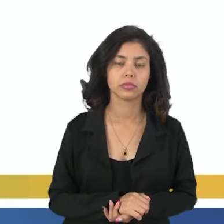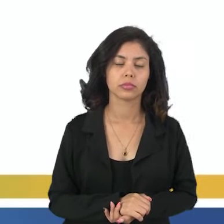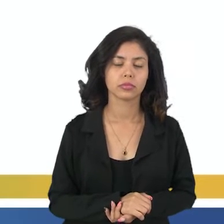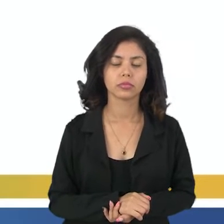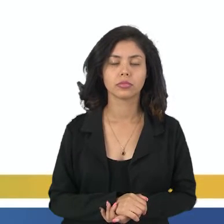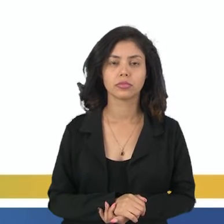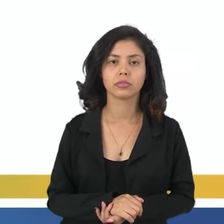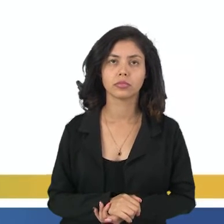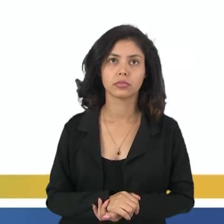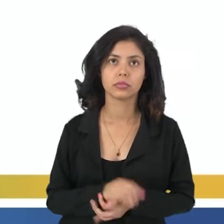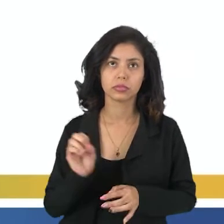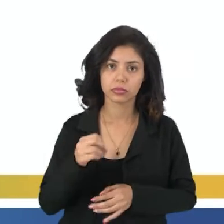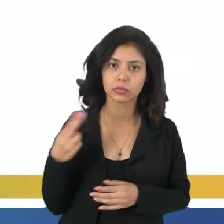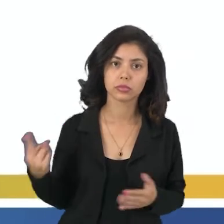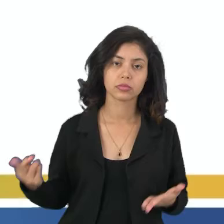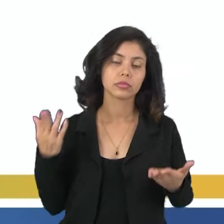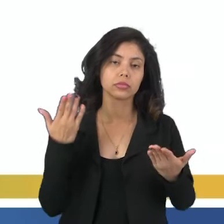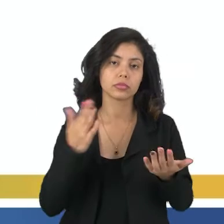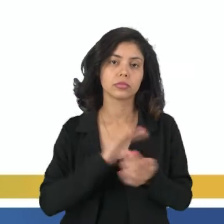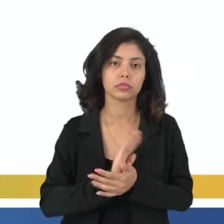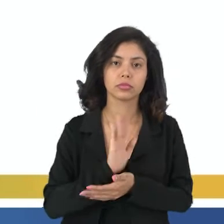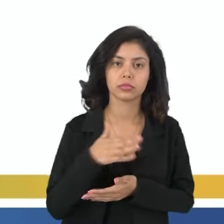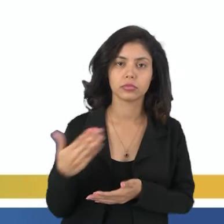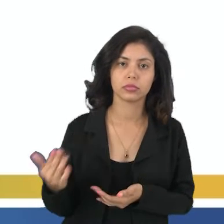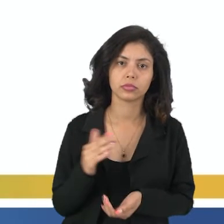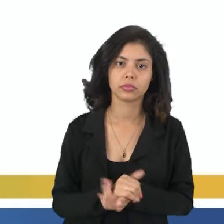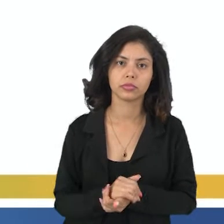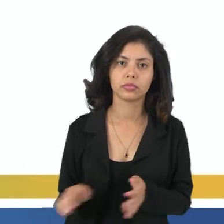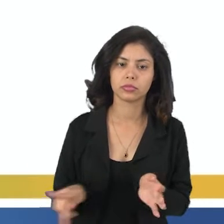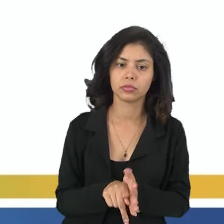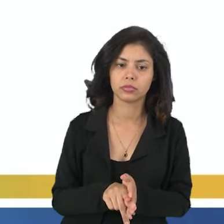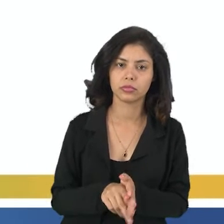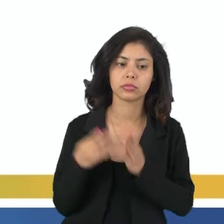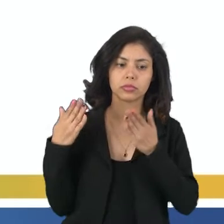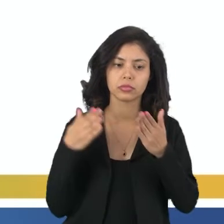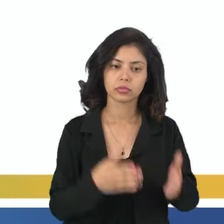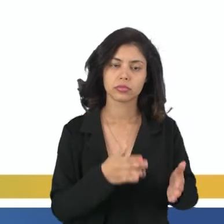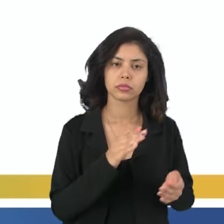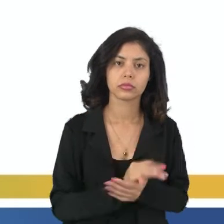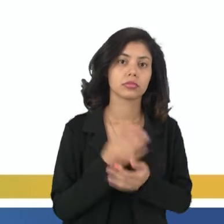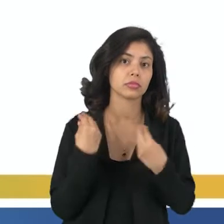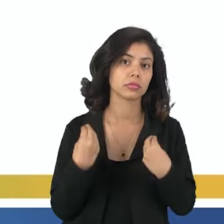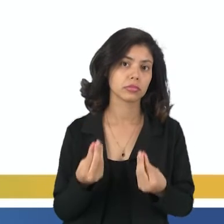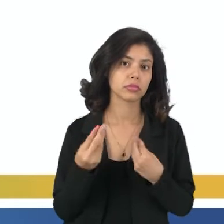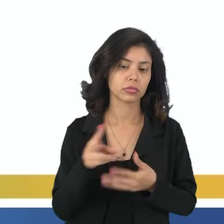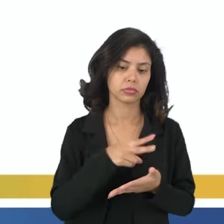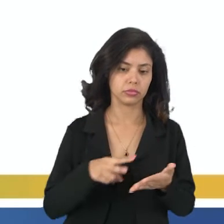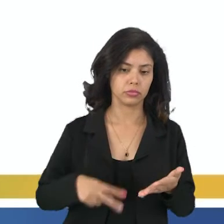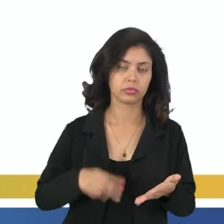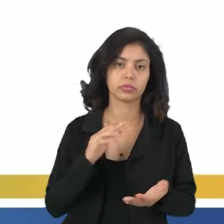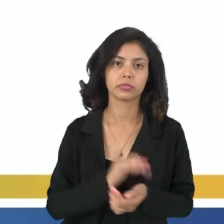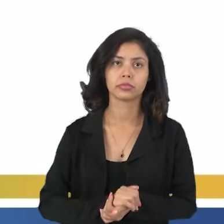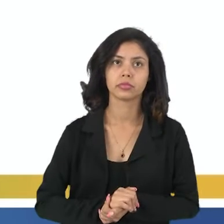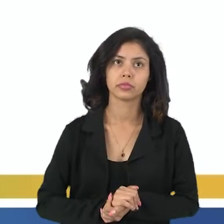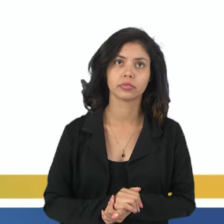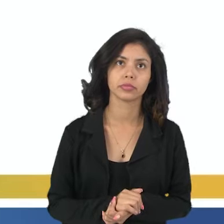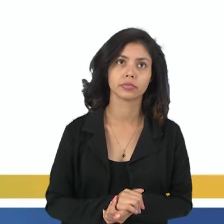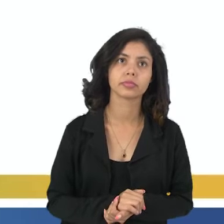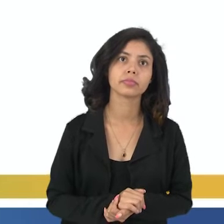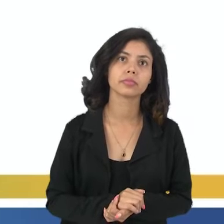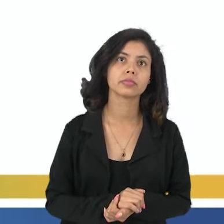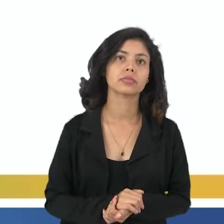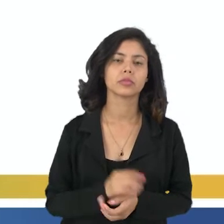de compreensão seja galera quando eu estabeleço meu propósito né o Sérgio para quê que eu estou lendo né